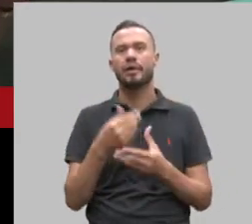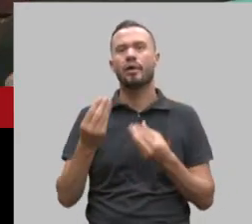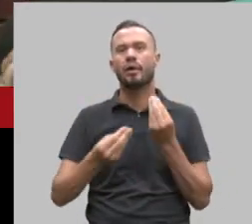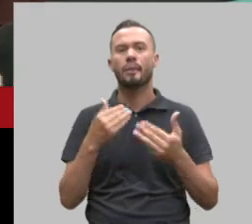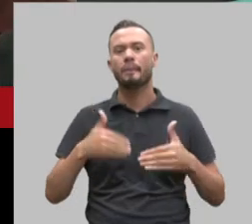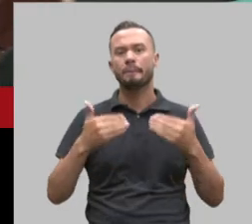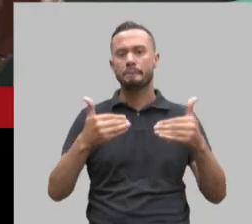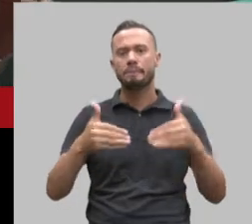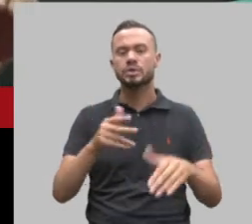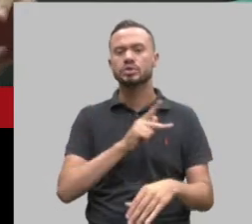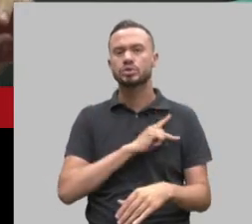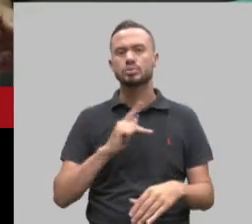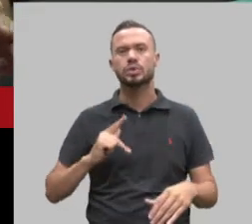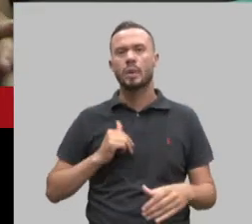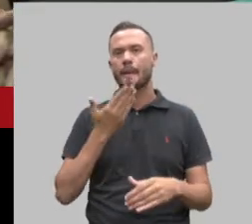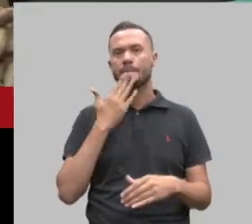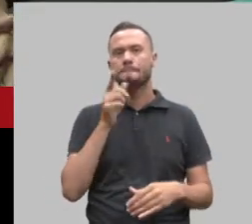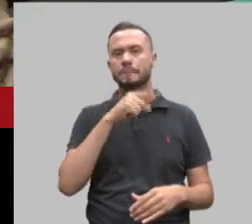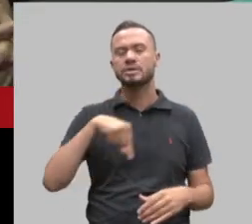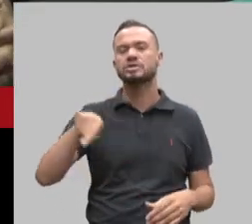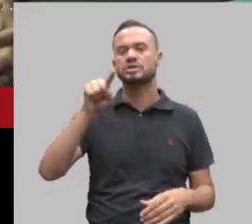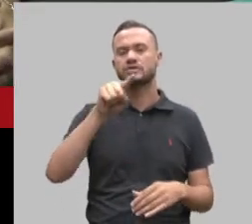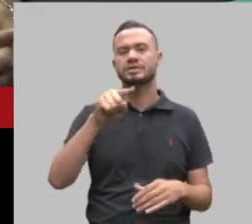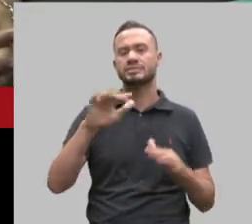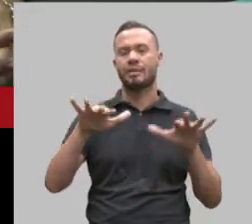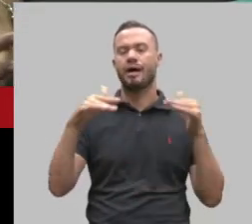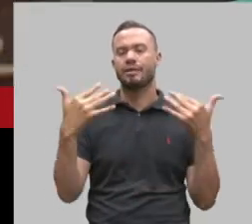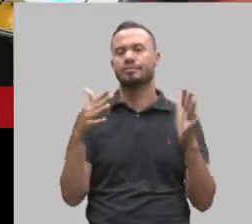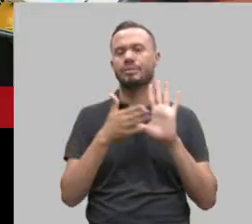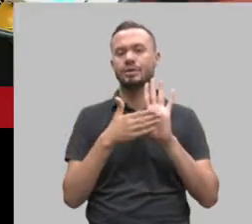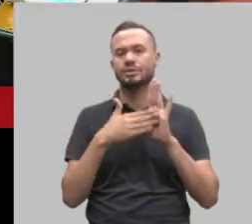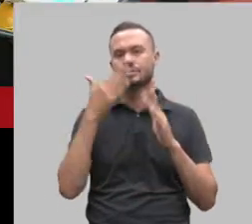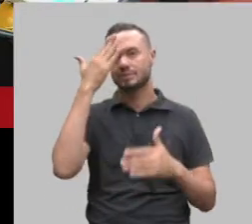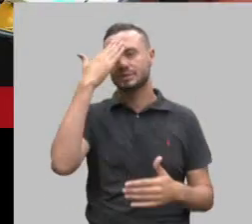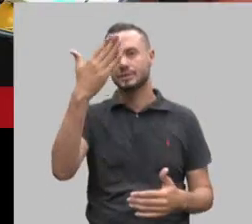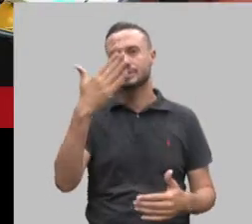eu peço vocês que venham dar uma atenção reforçada Nessa proposta